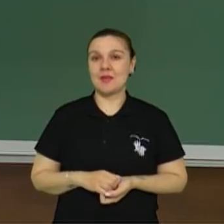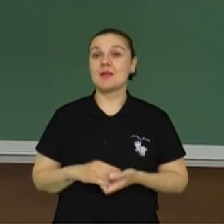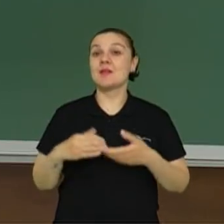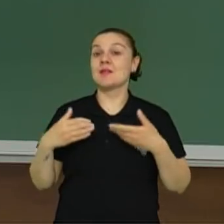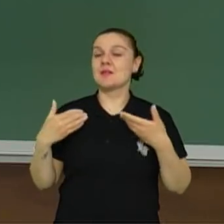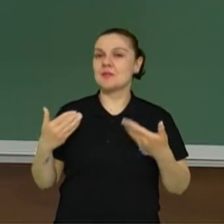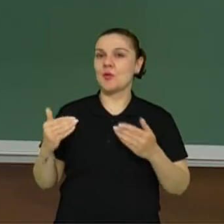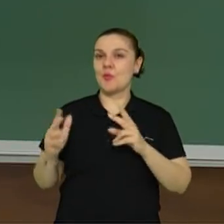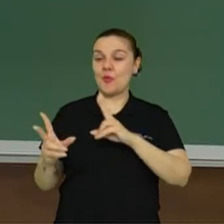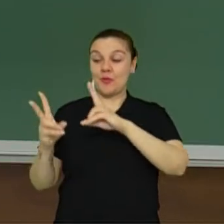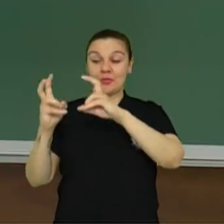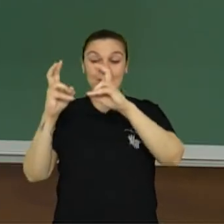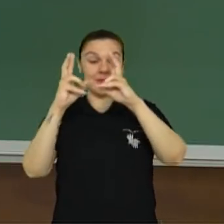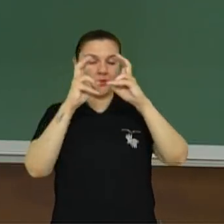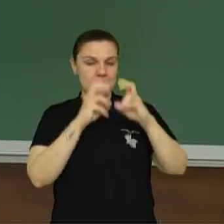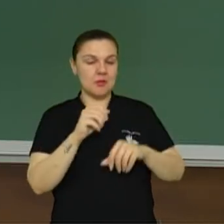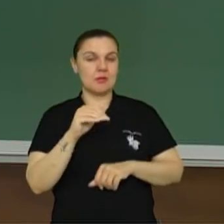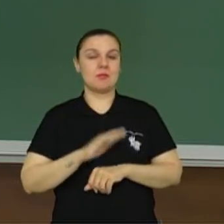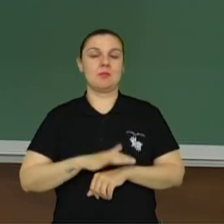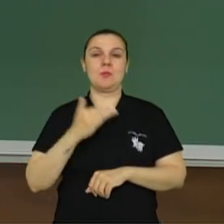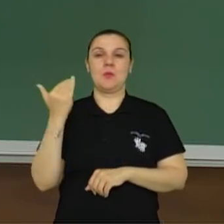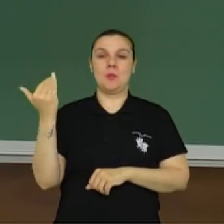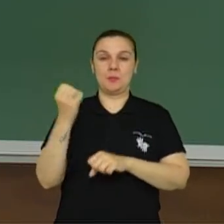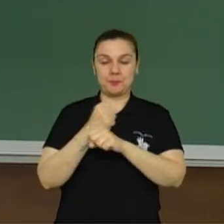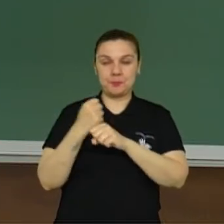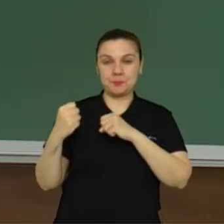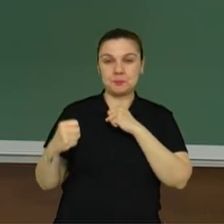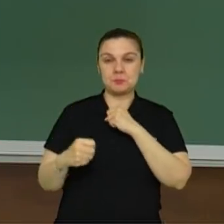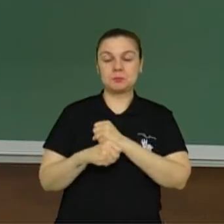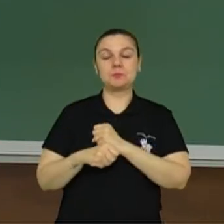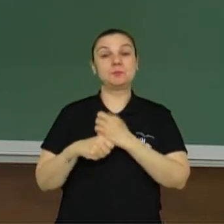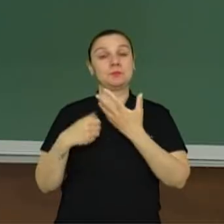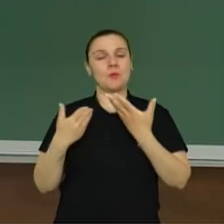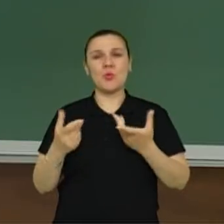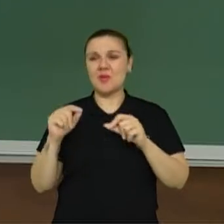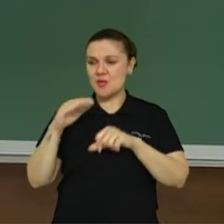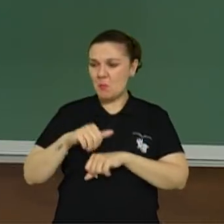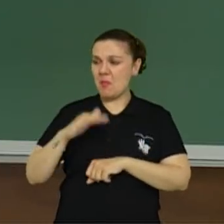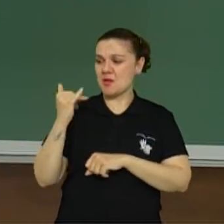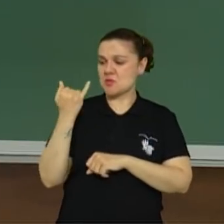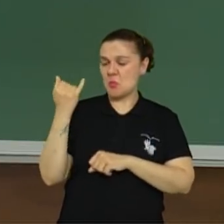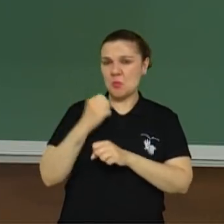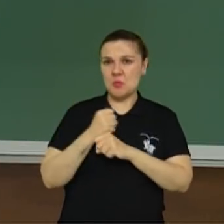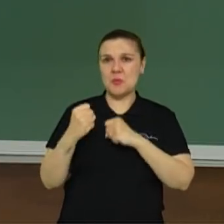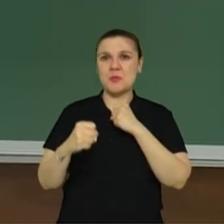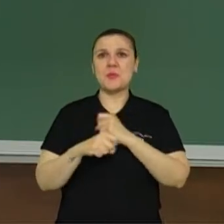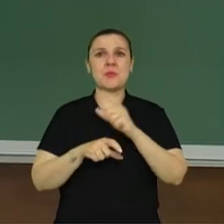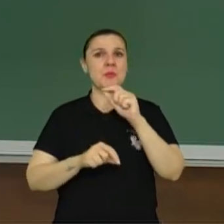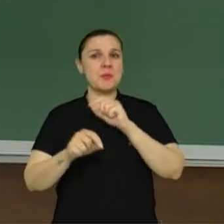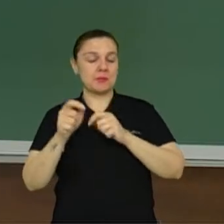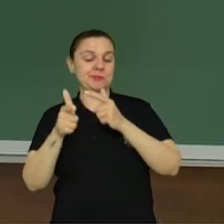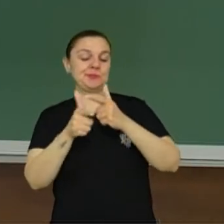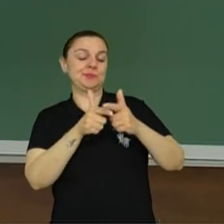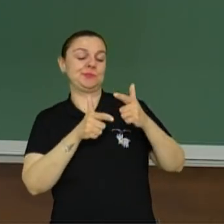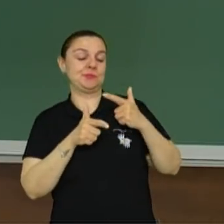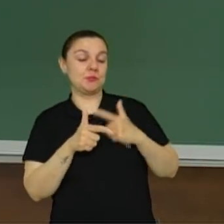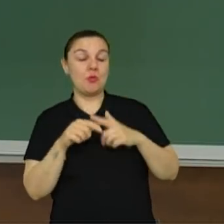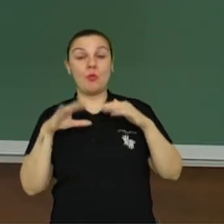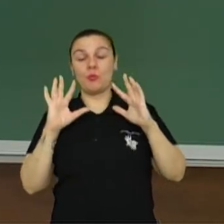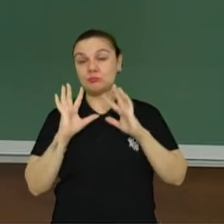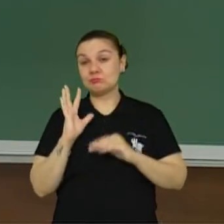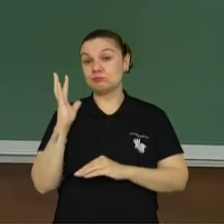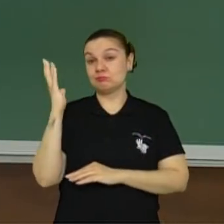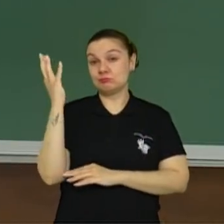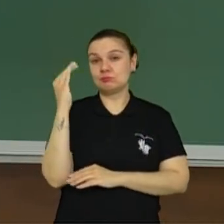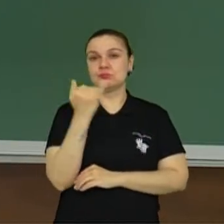explora temas de bastante relevância social. O que é tema de relevância social? Que fala sobre problemas, sobre